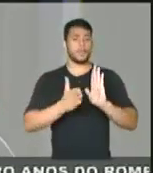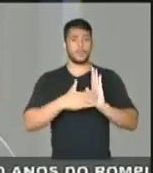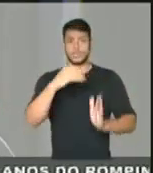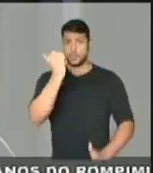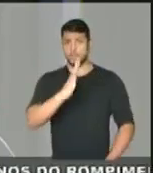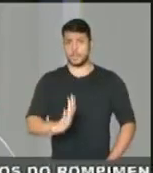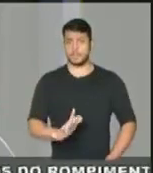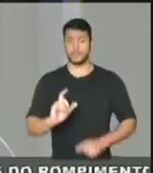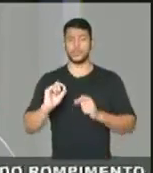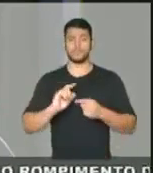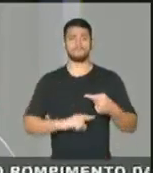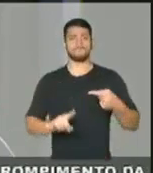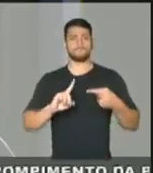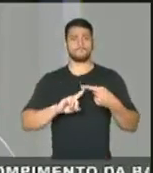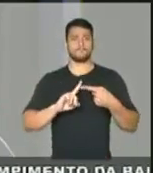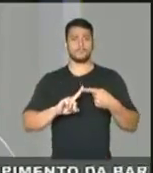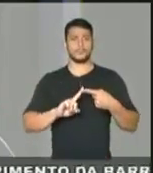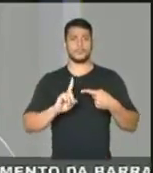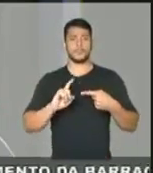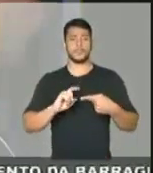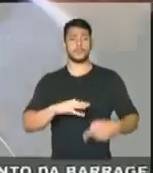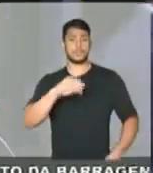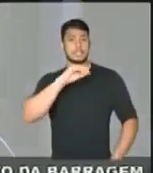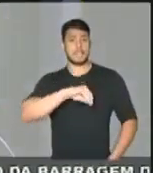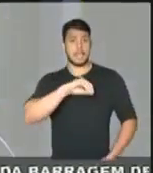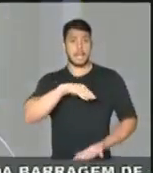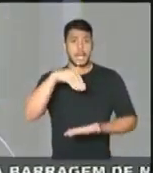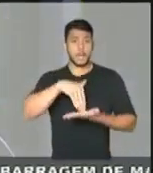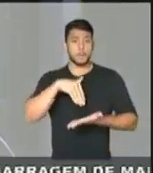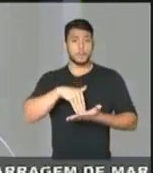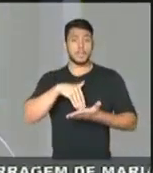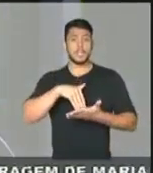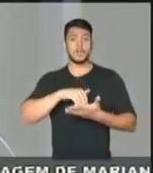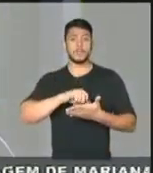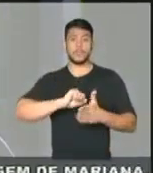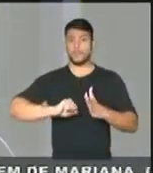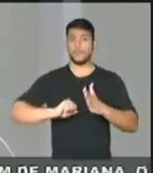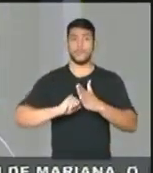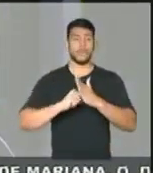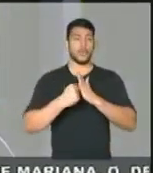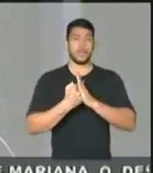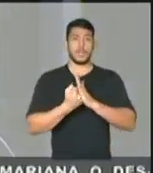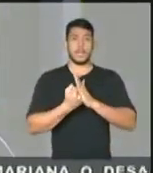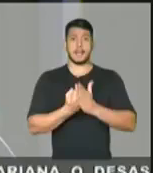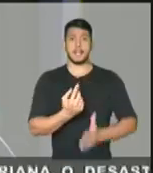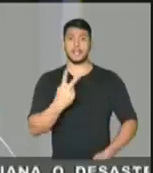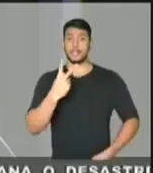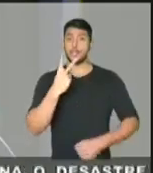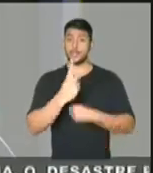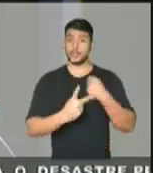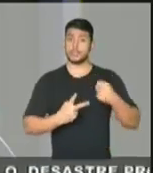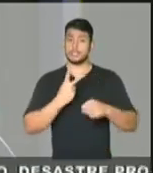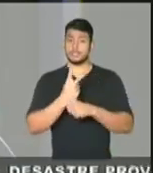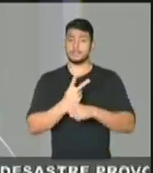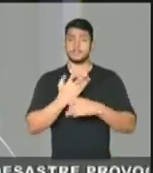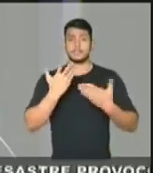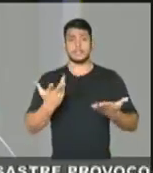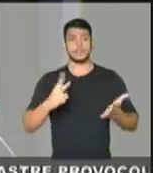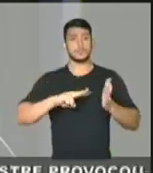Primeiro, congelar o salário mínimo por 2 anos. Isso